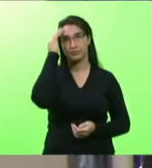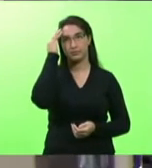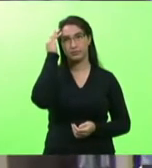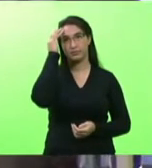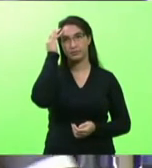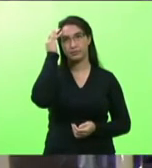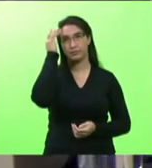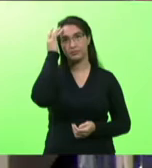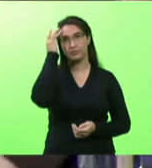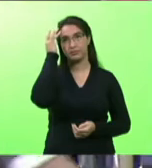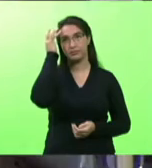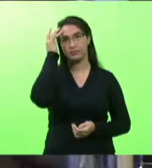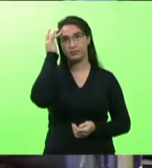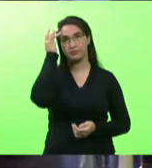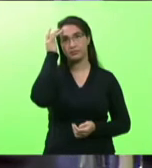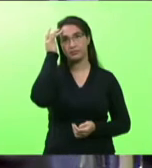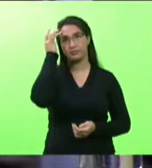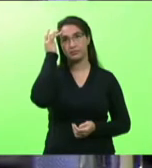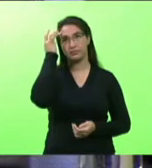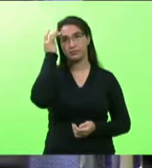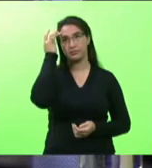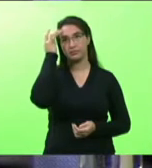E aí